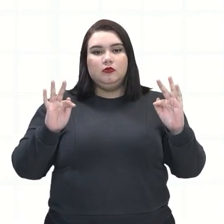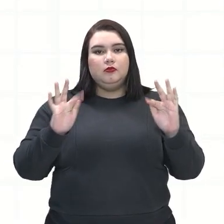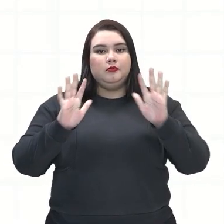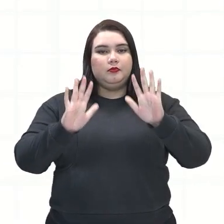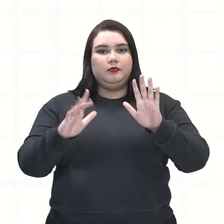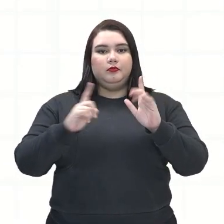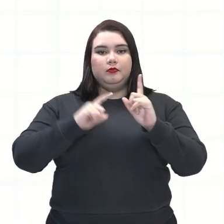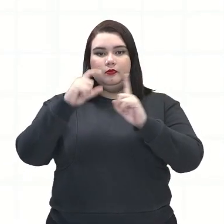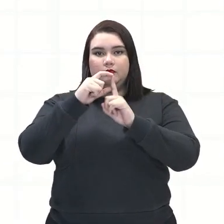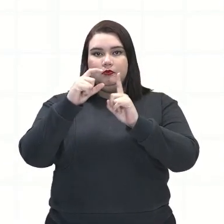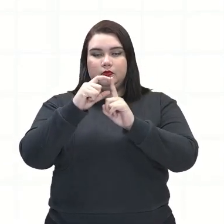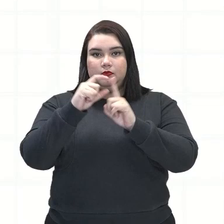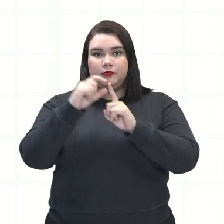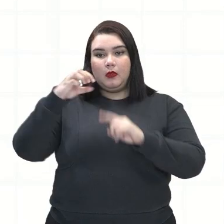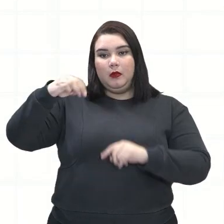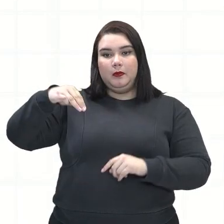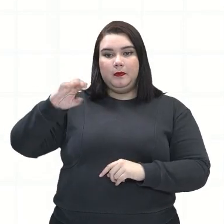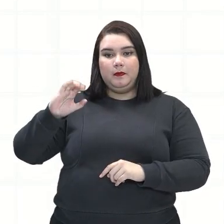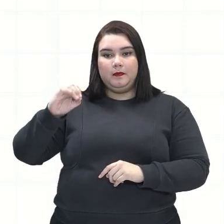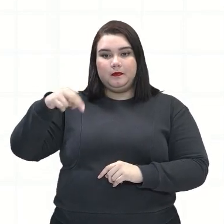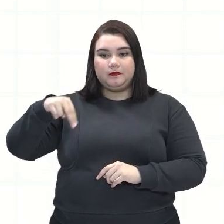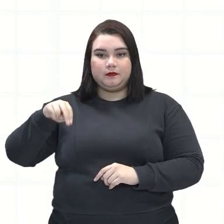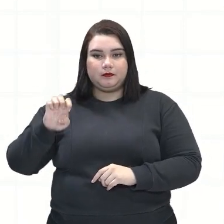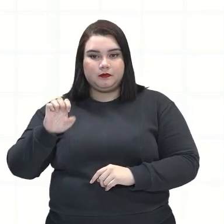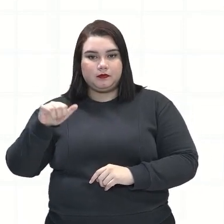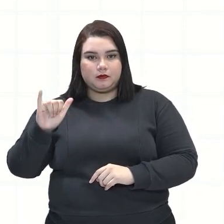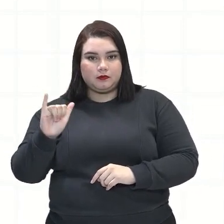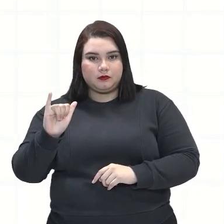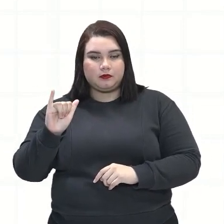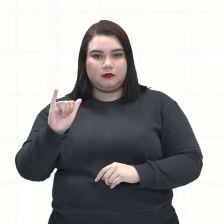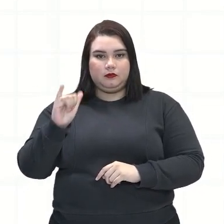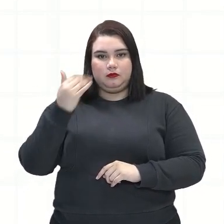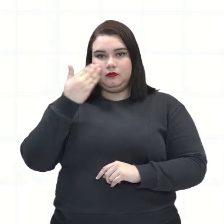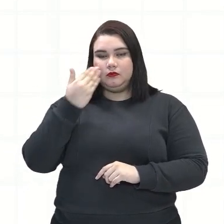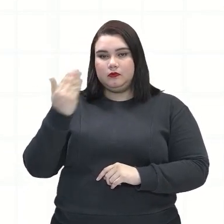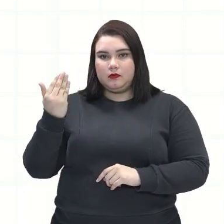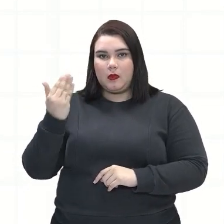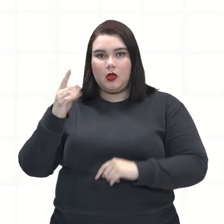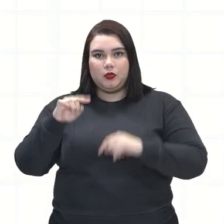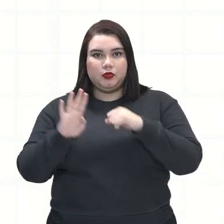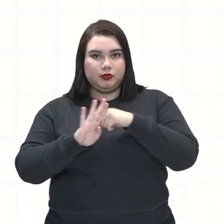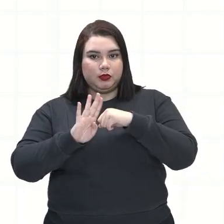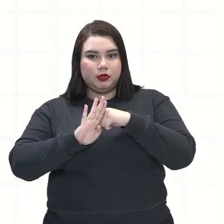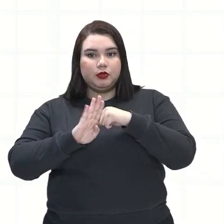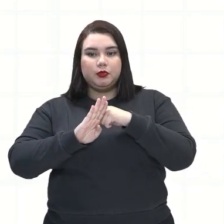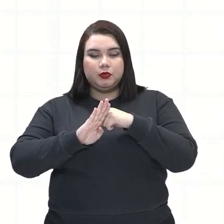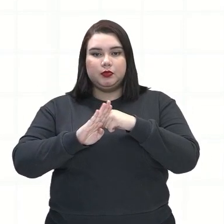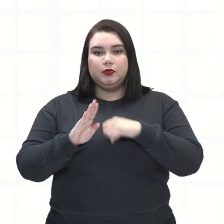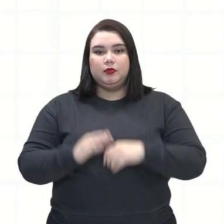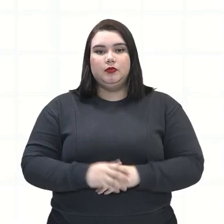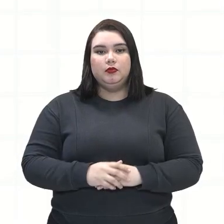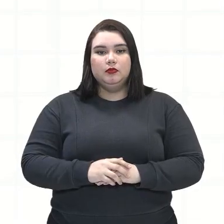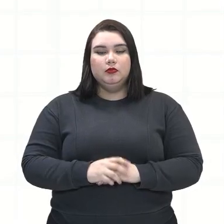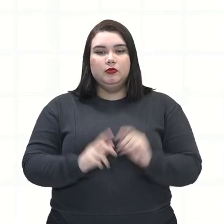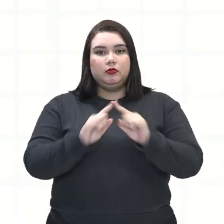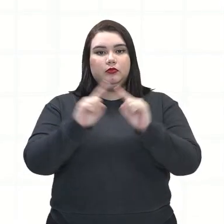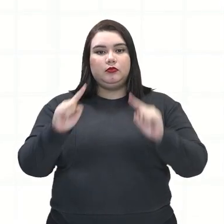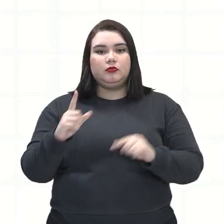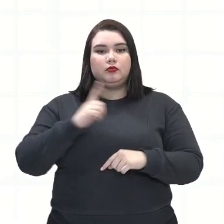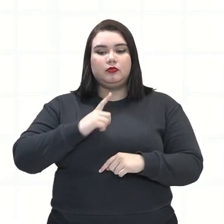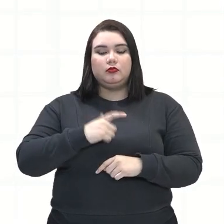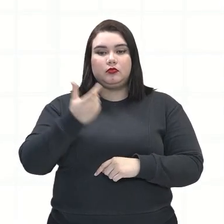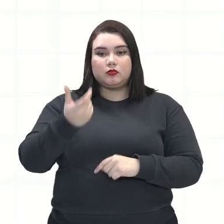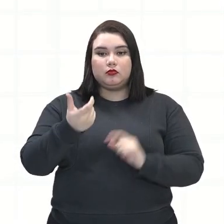destaque, não é? Que é o nosso noun, uncountable noun. mas ela vem acompanhada de uma palavra que eu